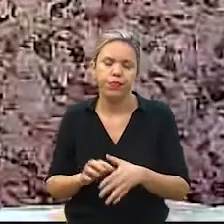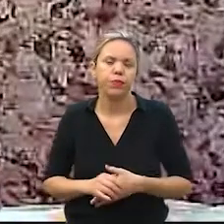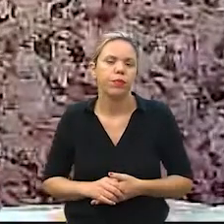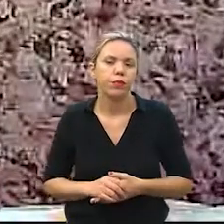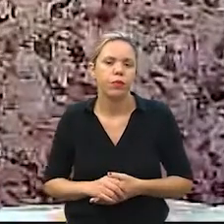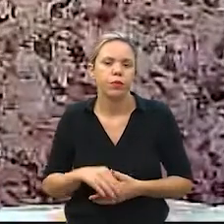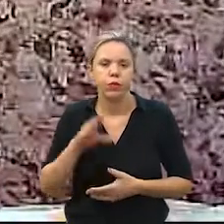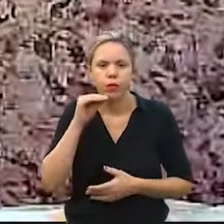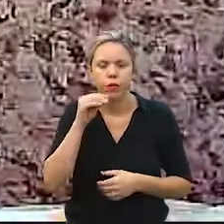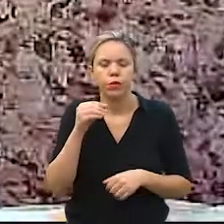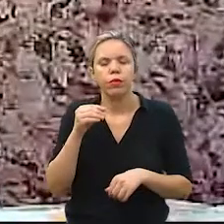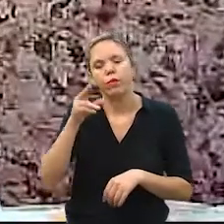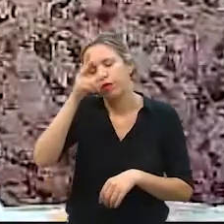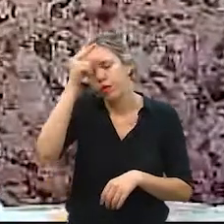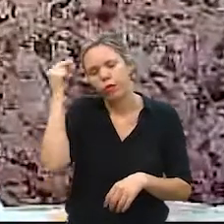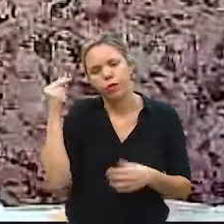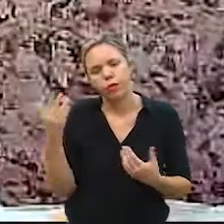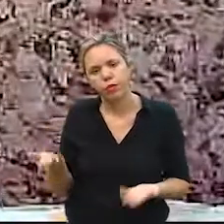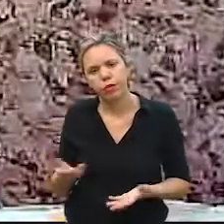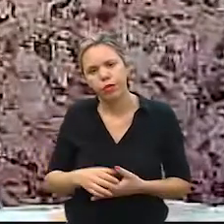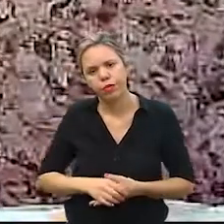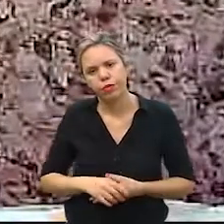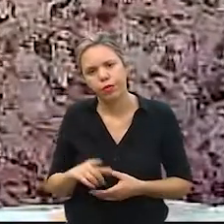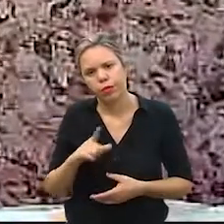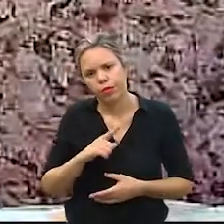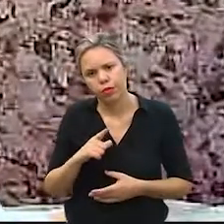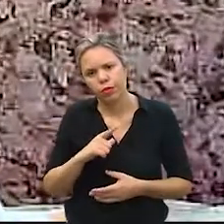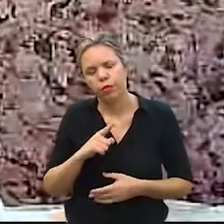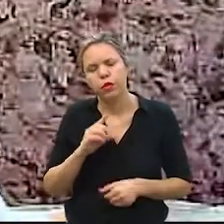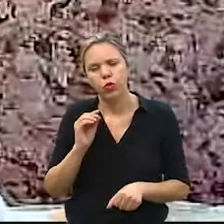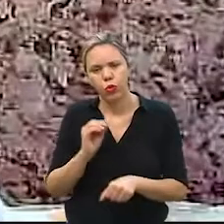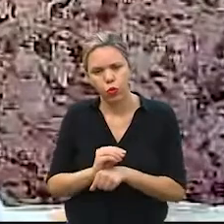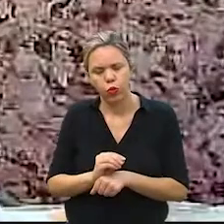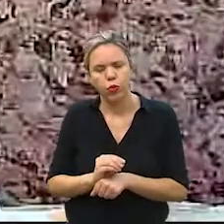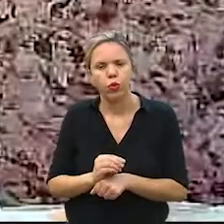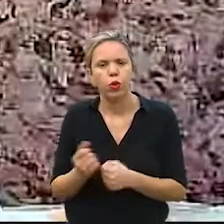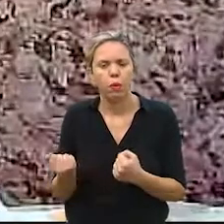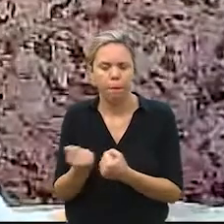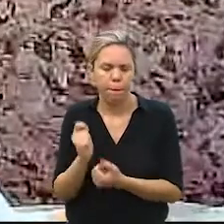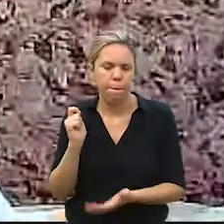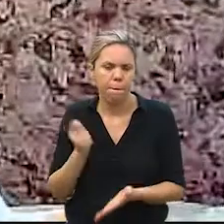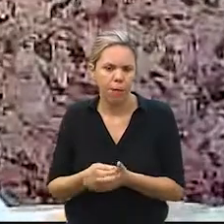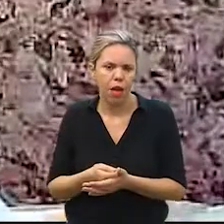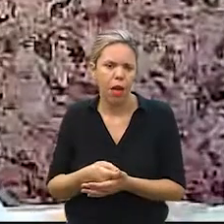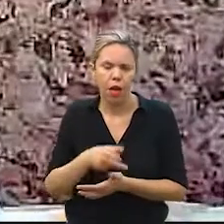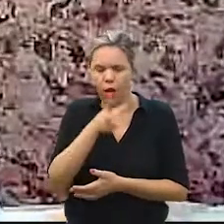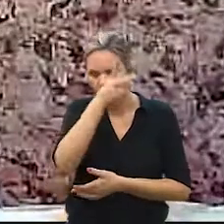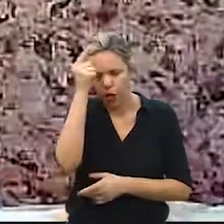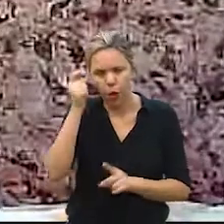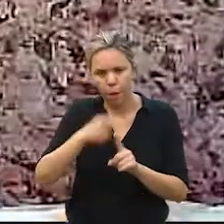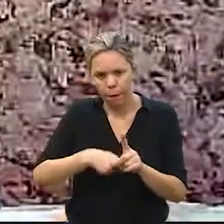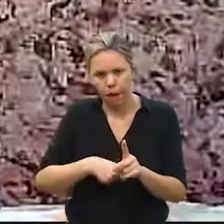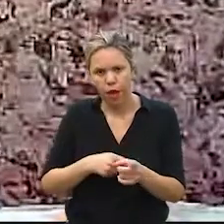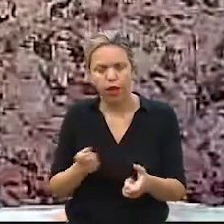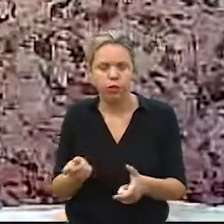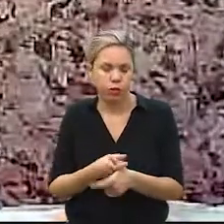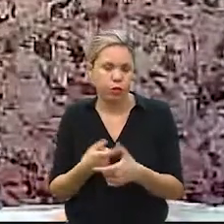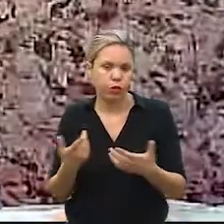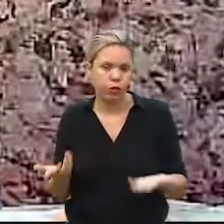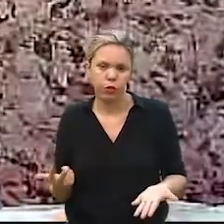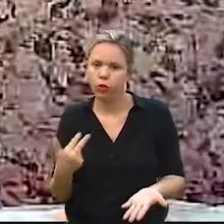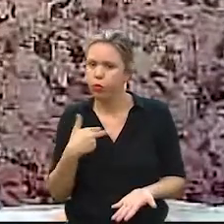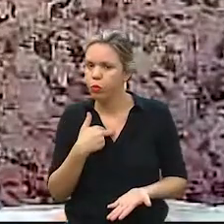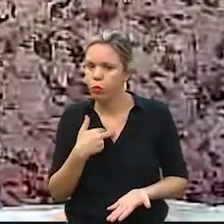dos funcionários públicos tem que ser coberto pelo Executivo, no mês do déficit. Então, eu não